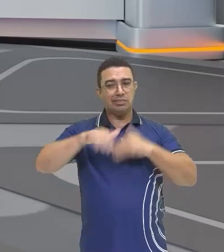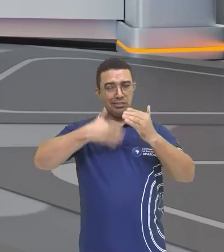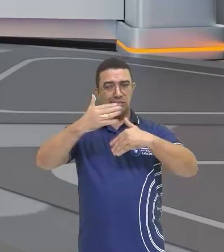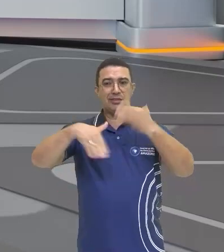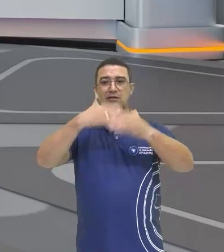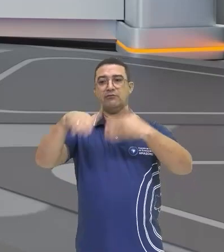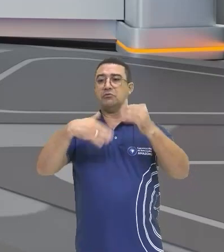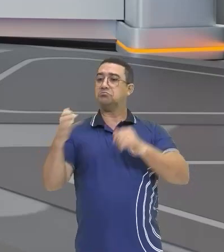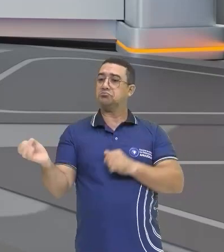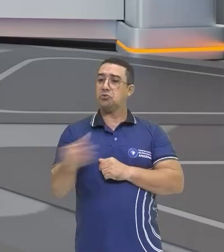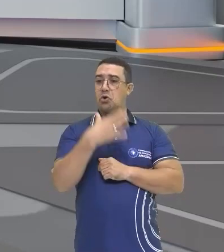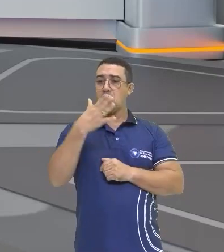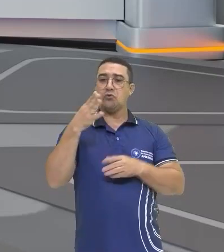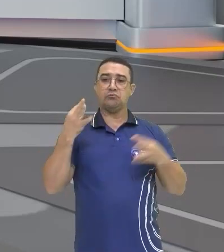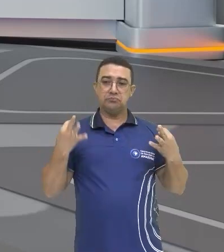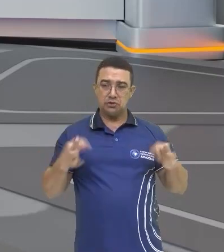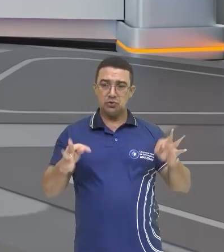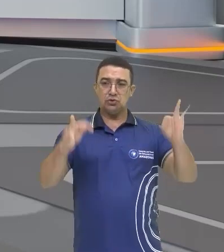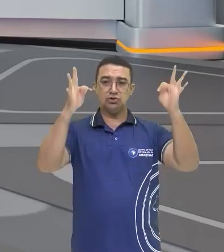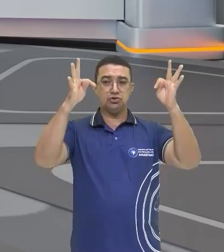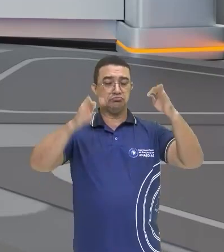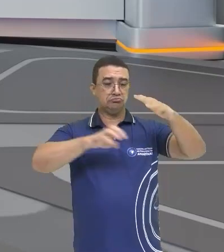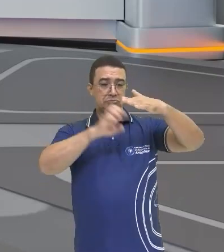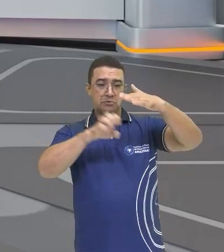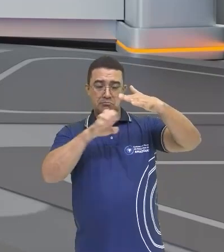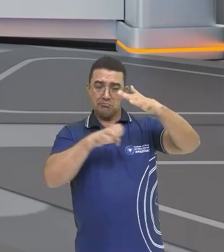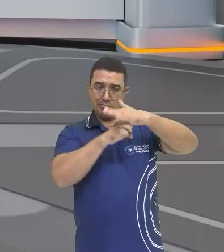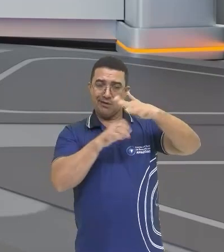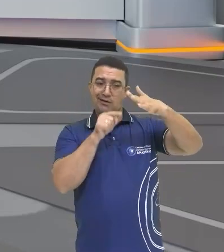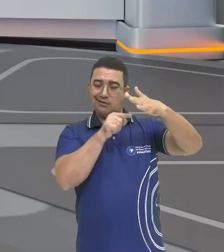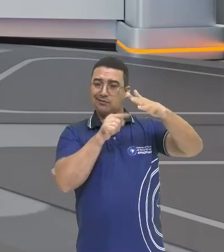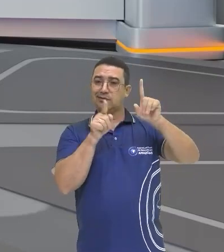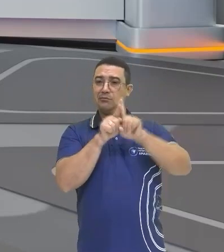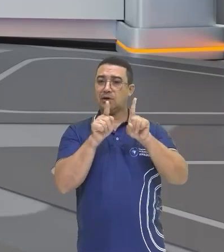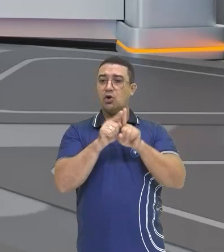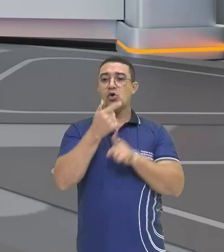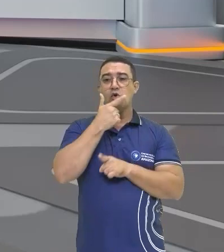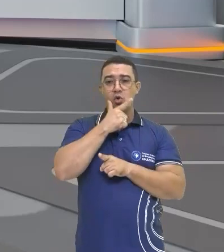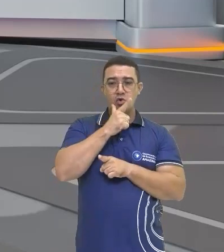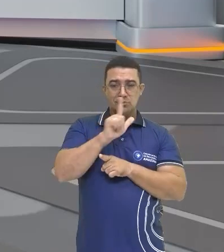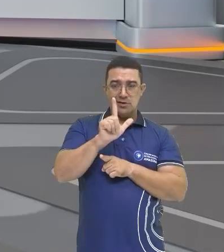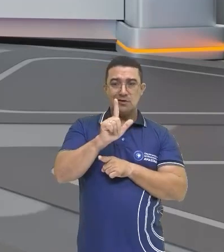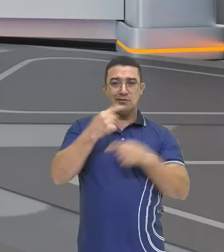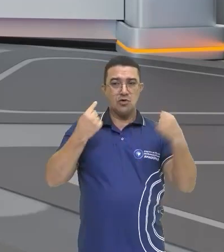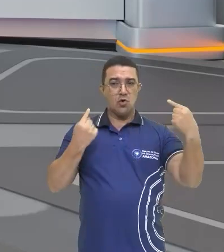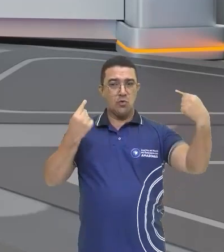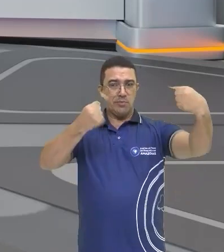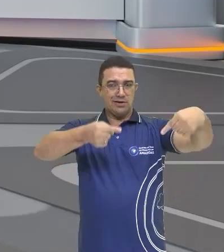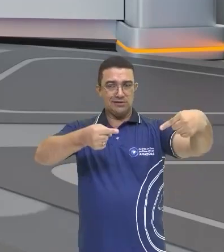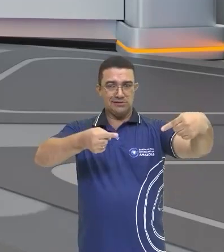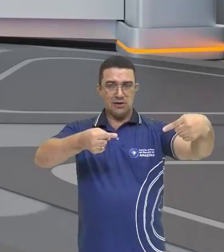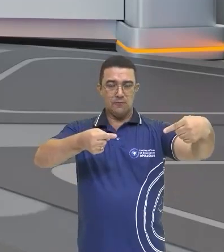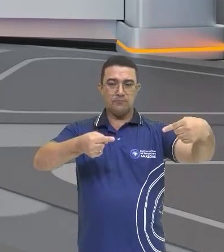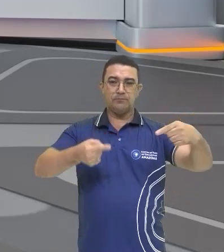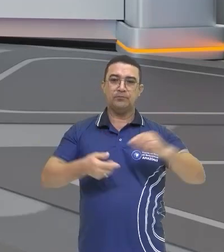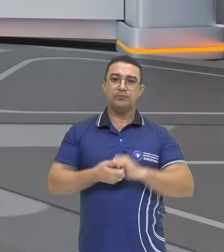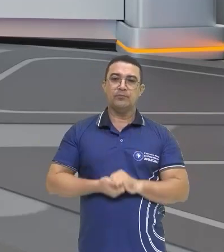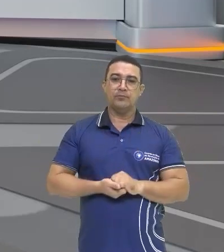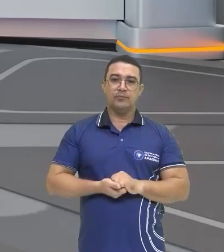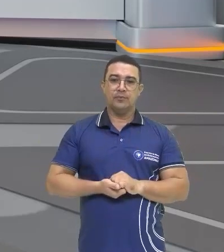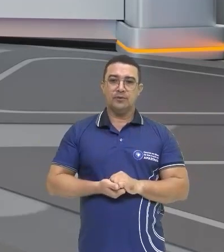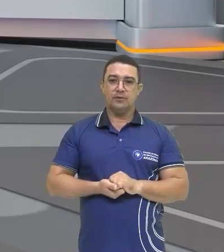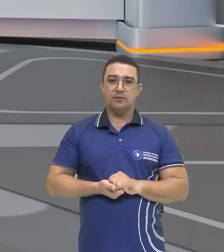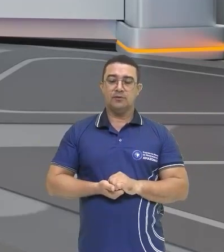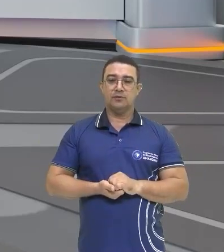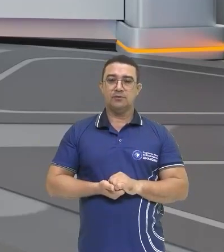desenvolvimento de novas tecnologias. Essas empresas elas acabam se tornando também mais competitivas, certo? E olha, turma,